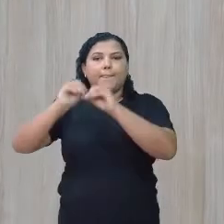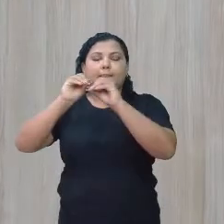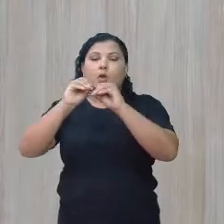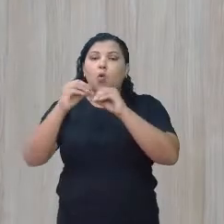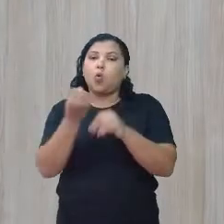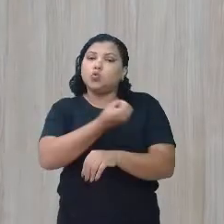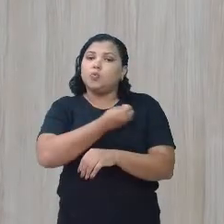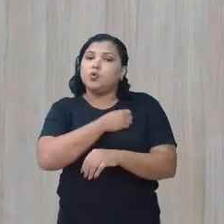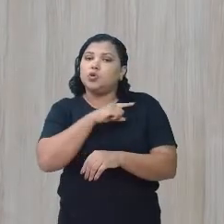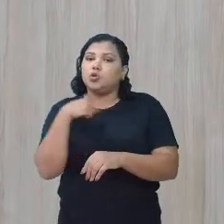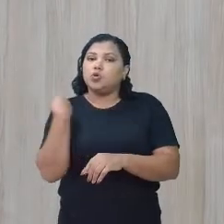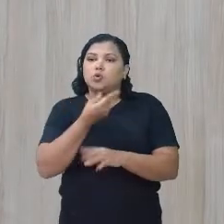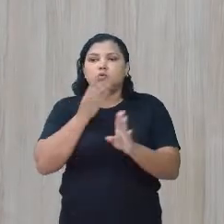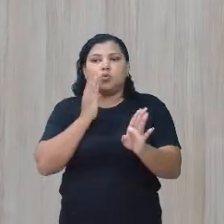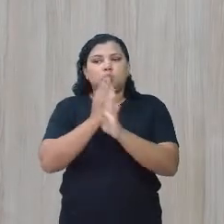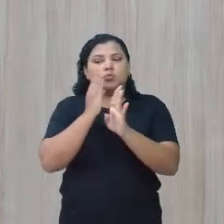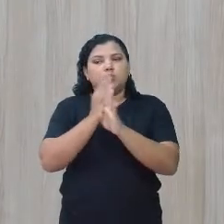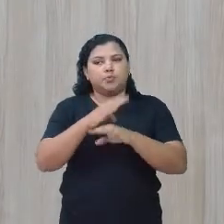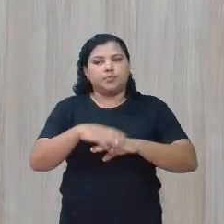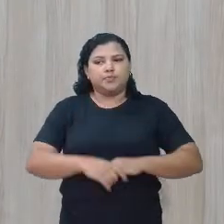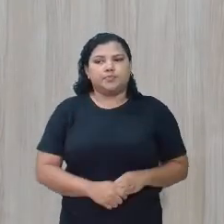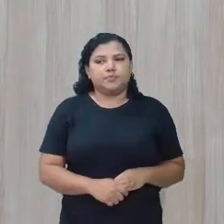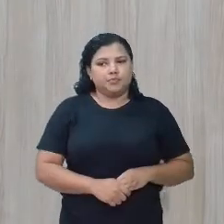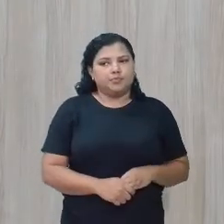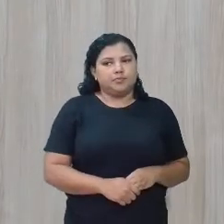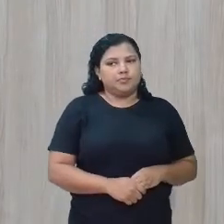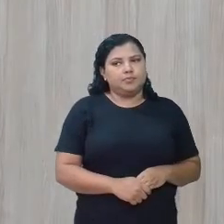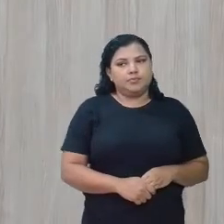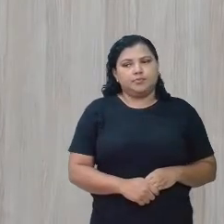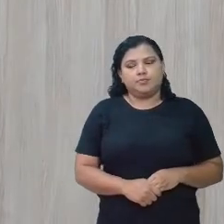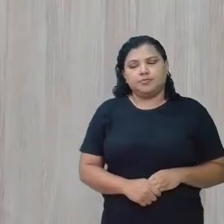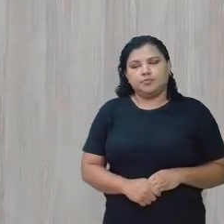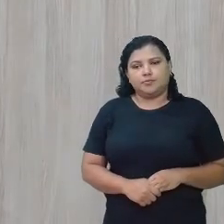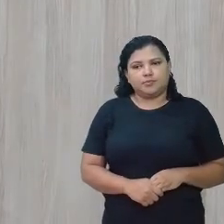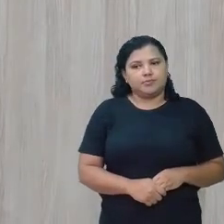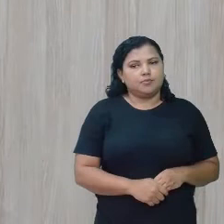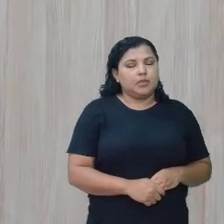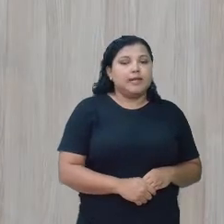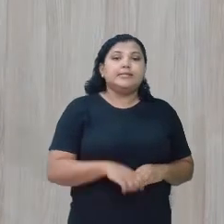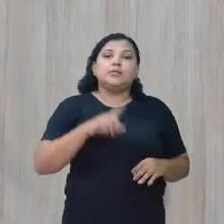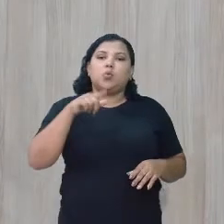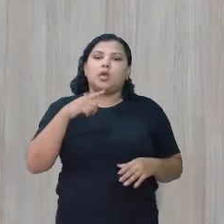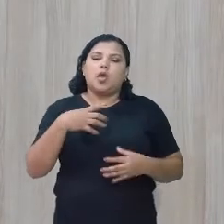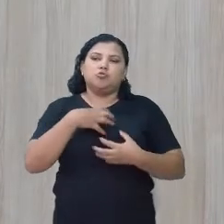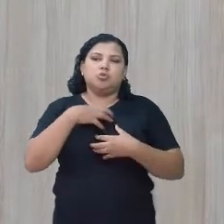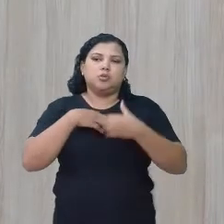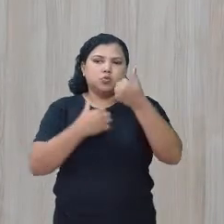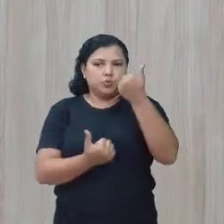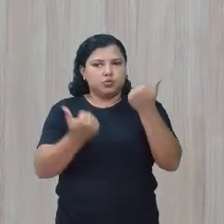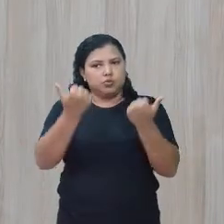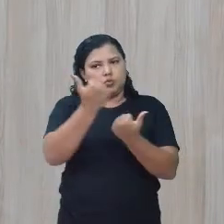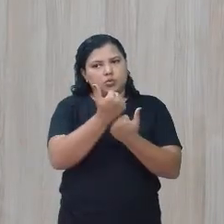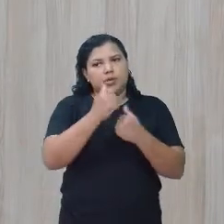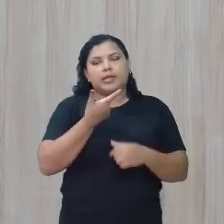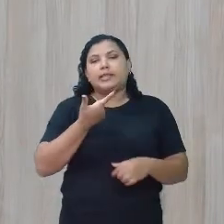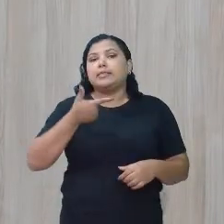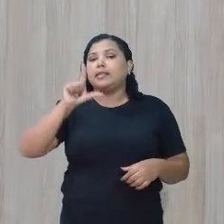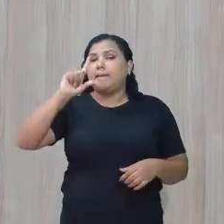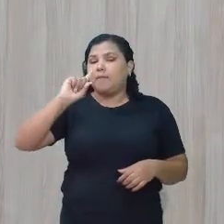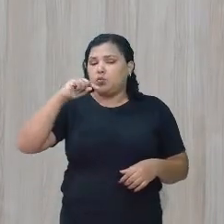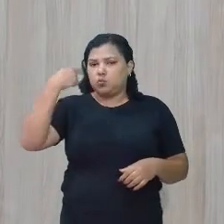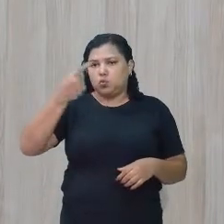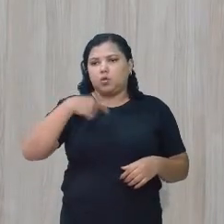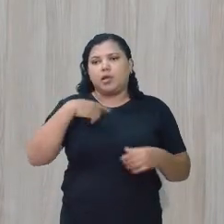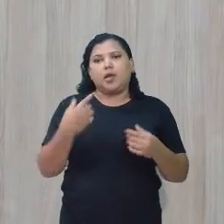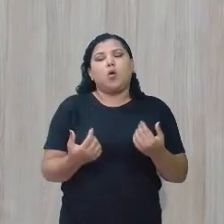e encontra o valor de y. Então, esse é o método da substituição. Depois eu falei para vocês sobre